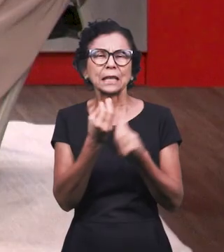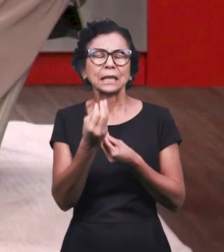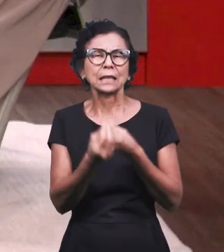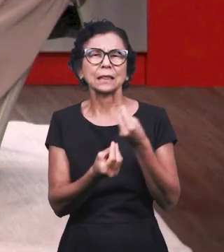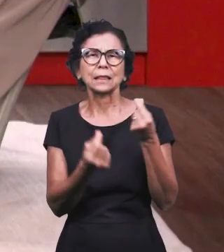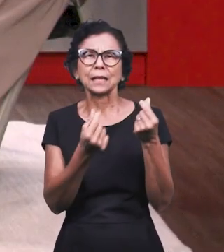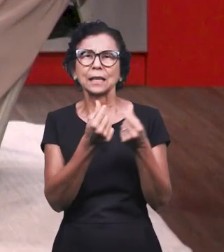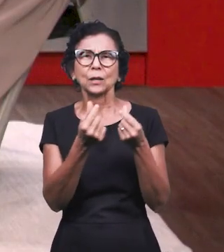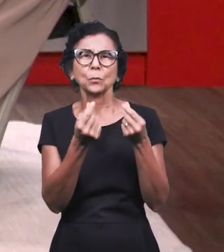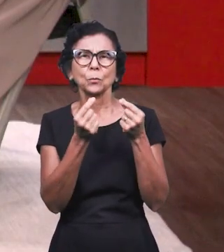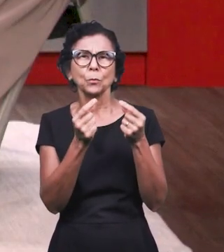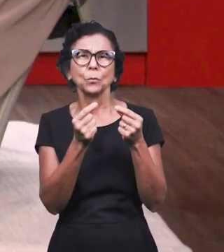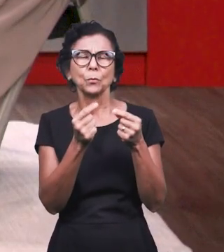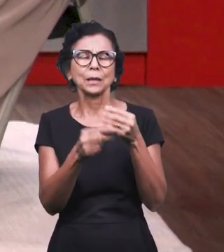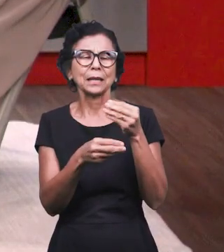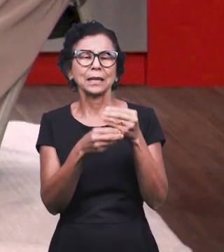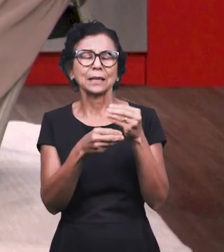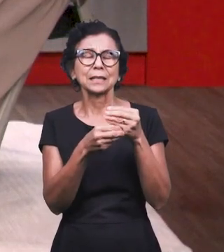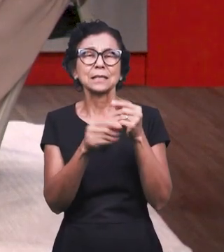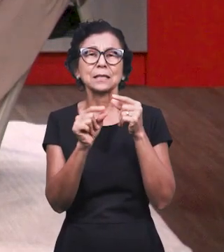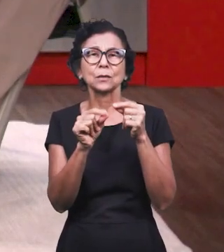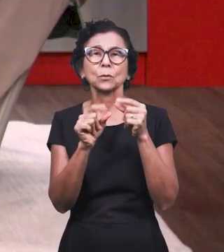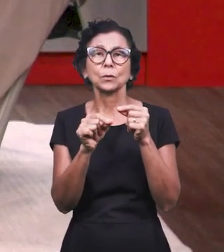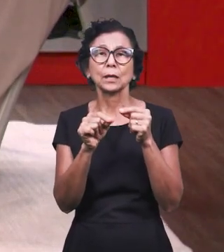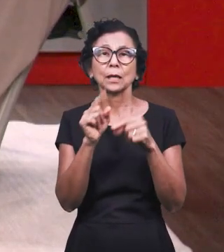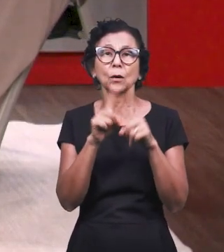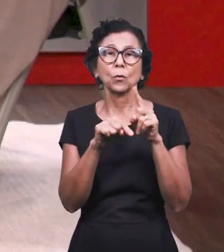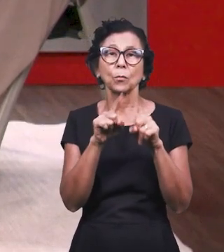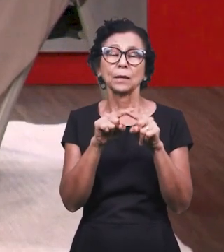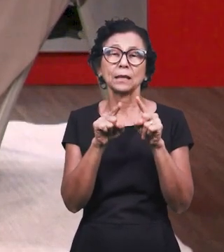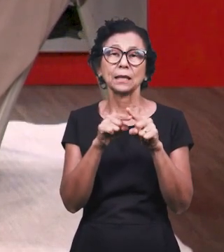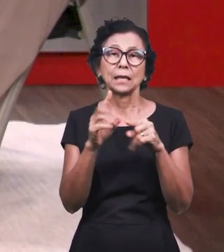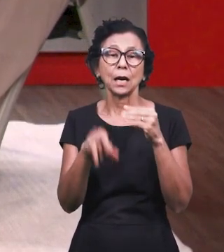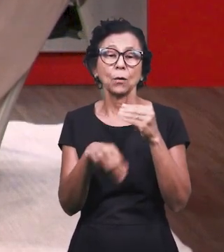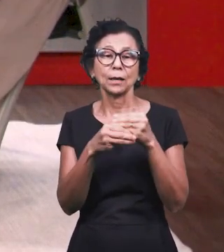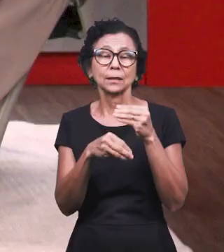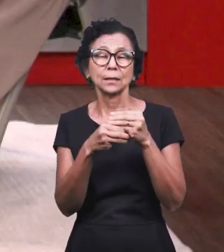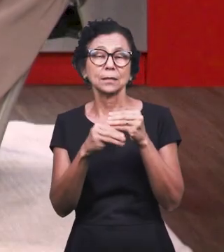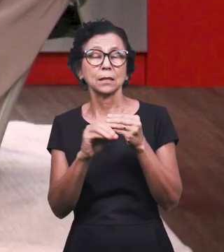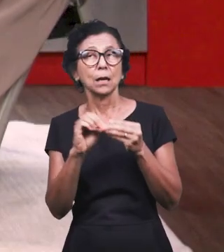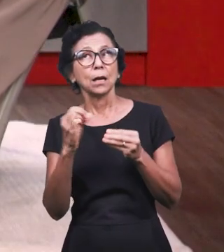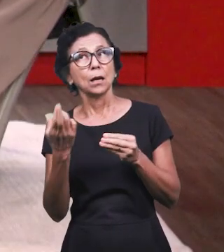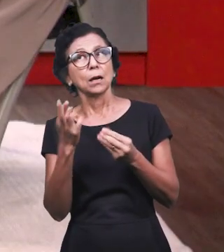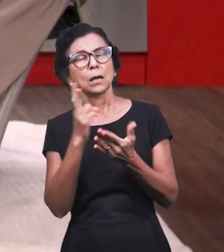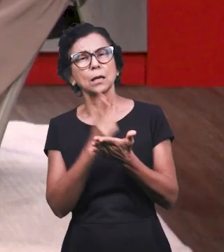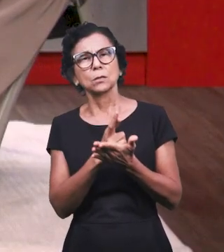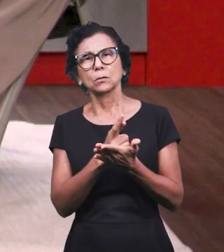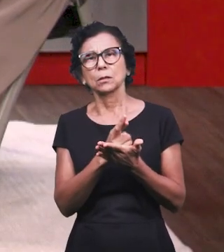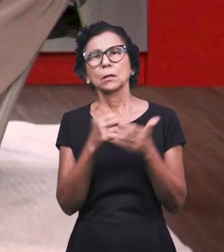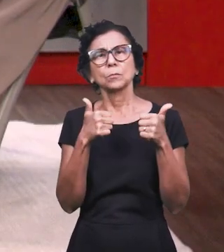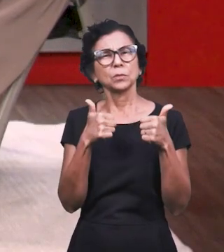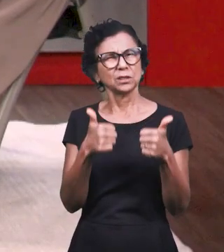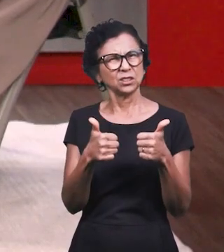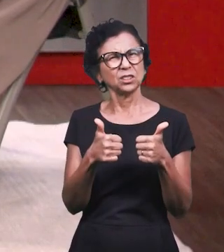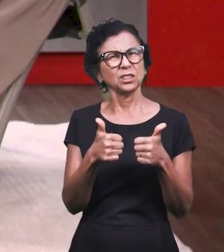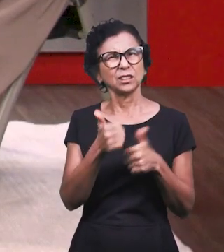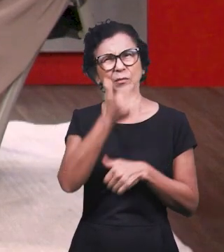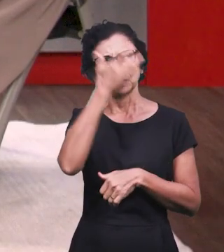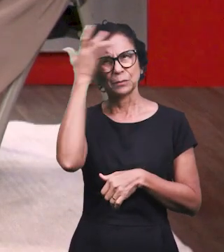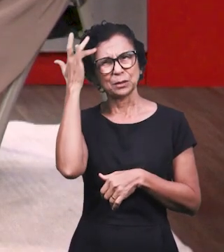Composição, né? isso, alguma composição, algum benefício real para as pessoas que têm